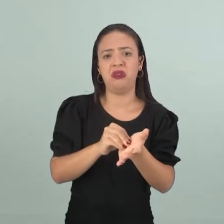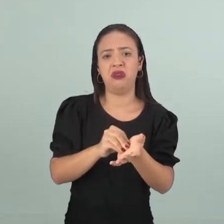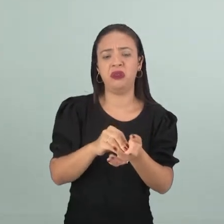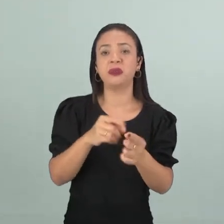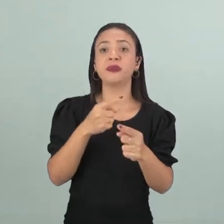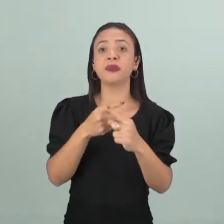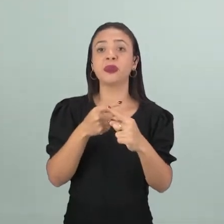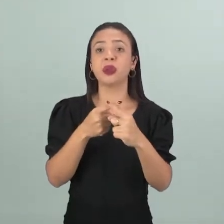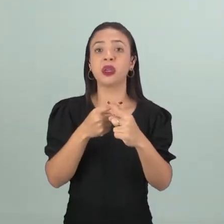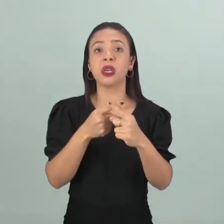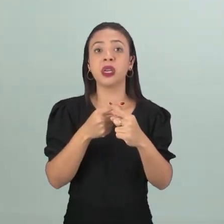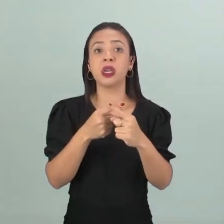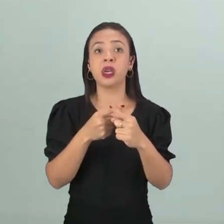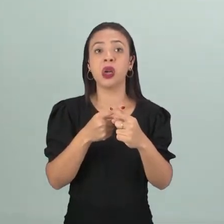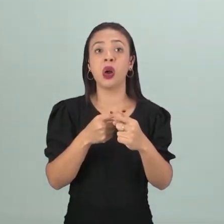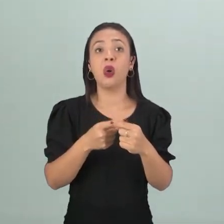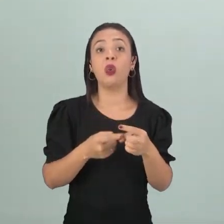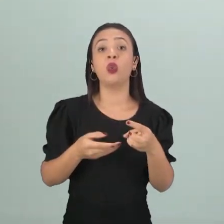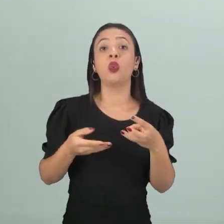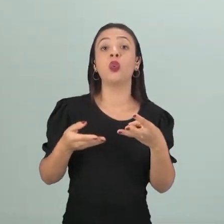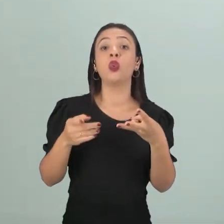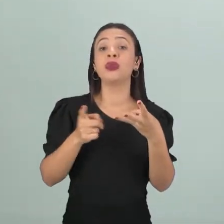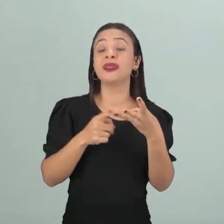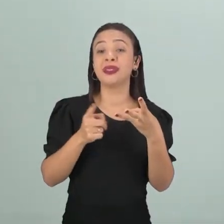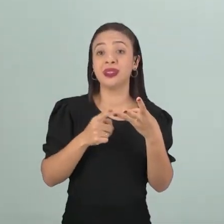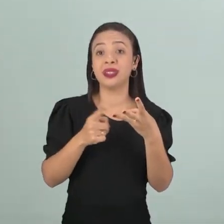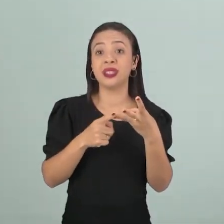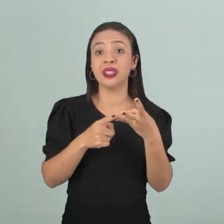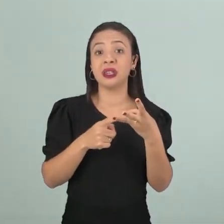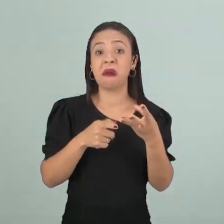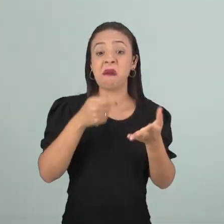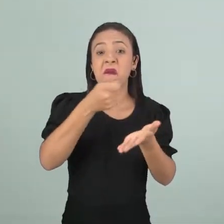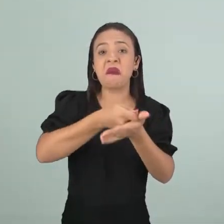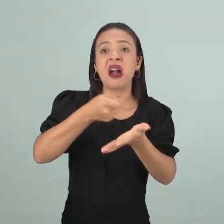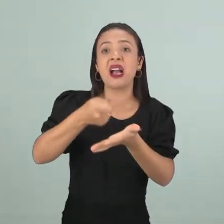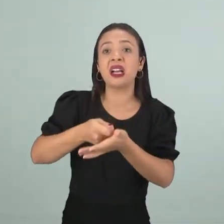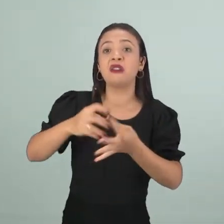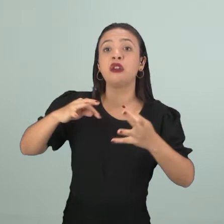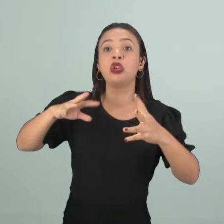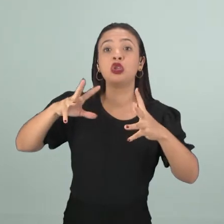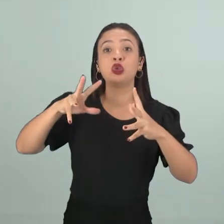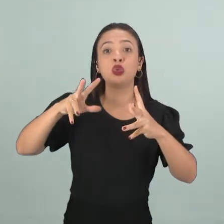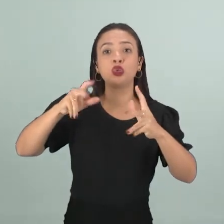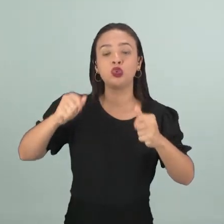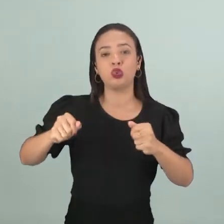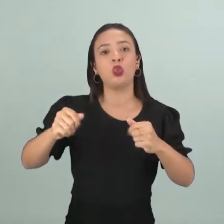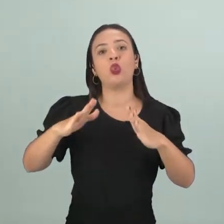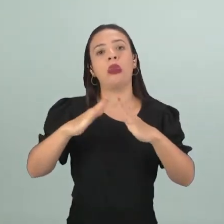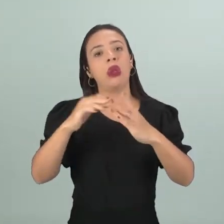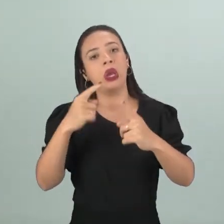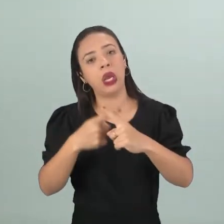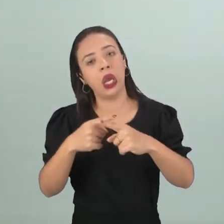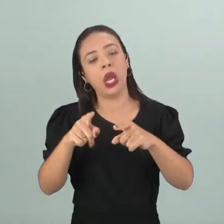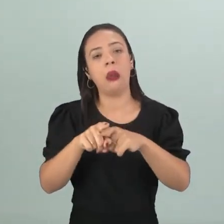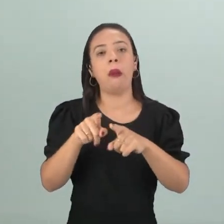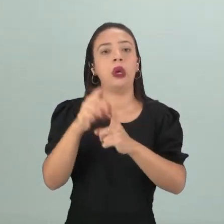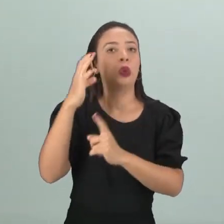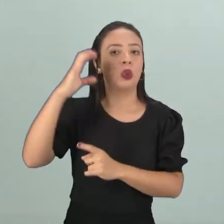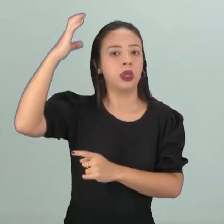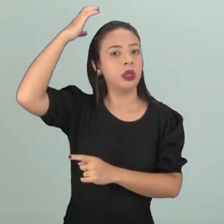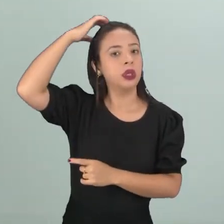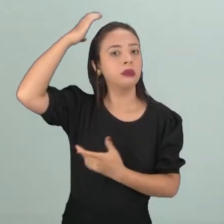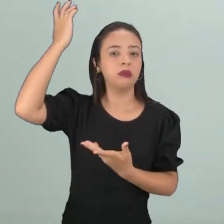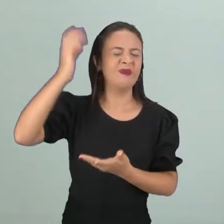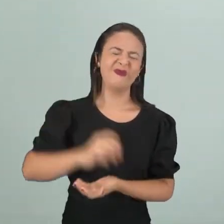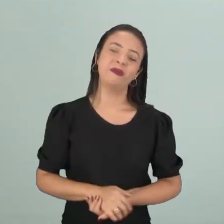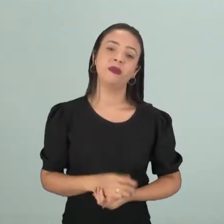o terceiro estado bancar todo o luxo da nobreza, da igreja, enfim. Por quê? Porque era o